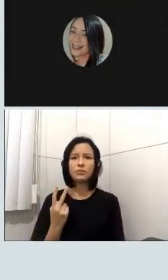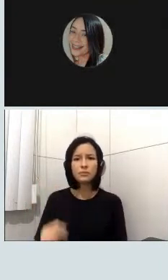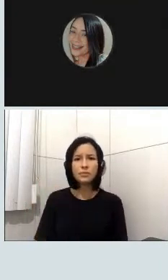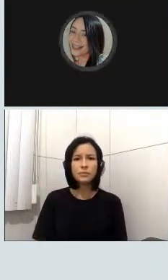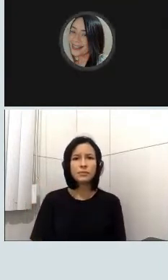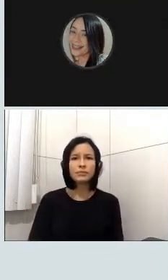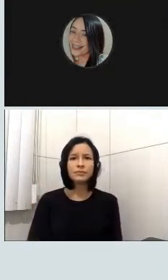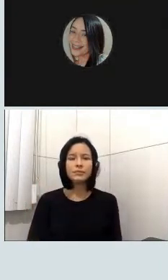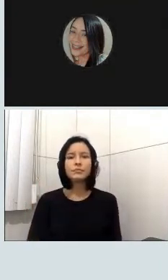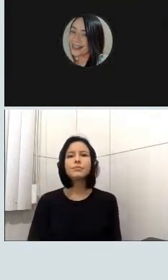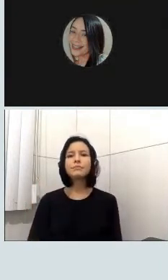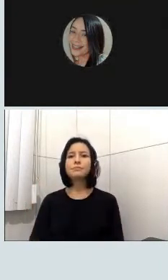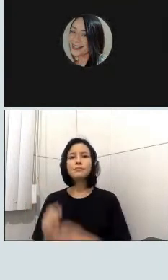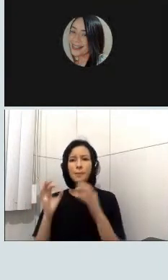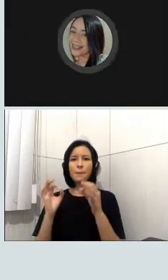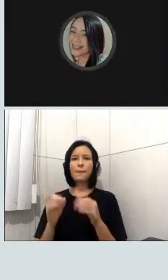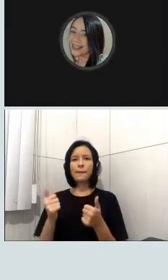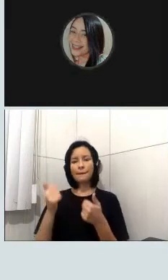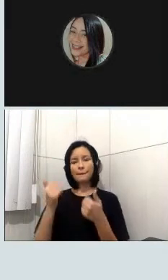Isso, obrigada.